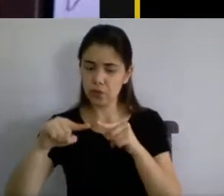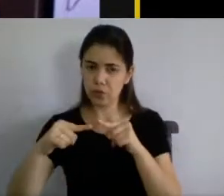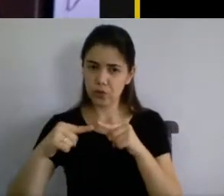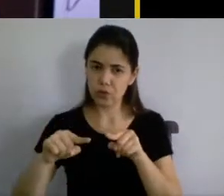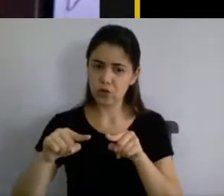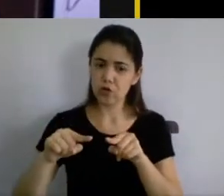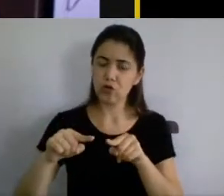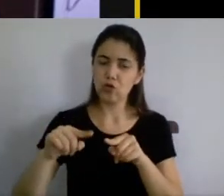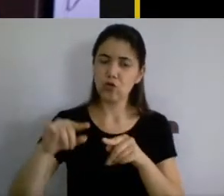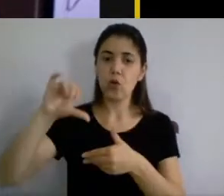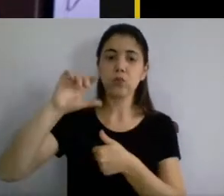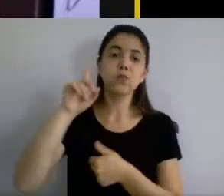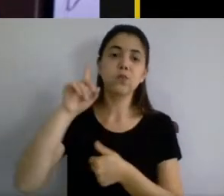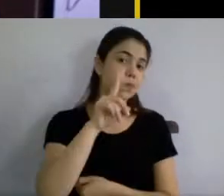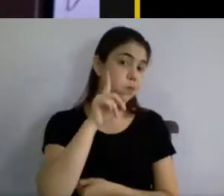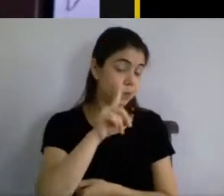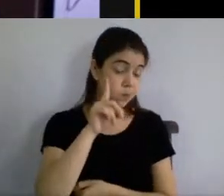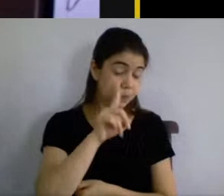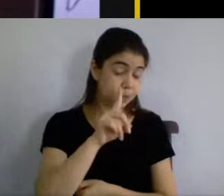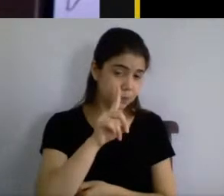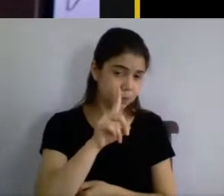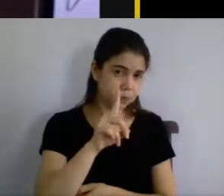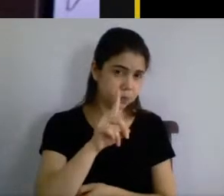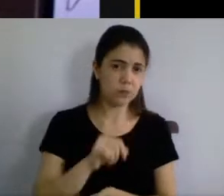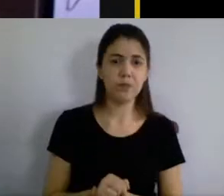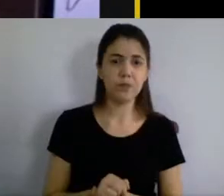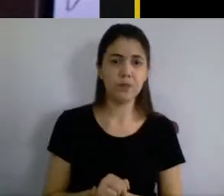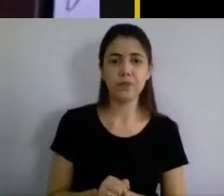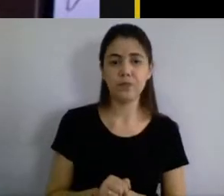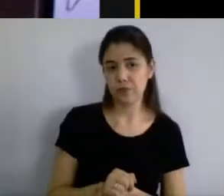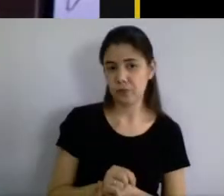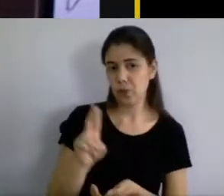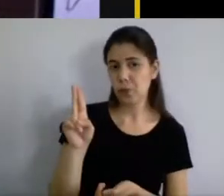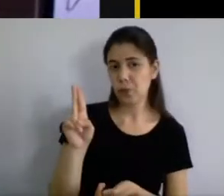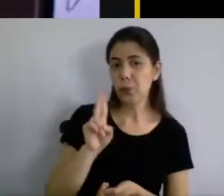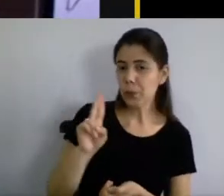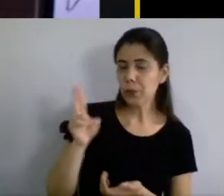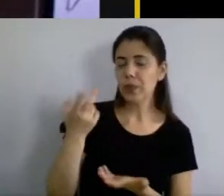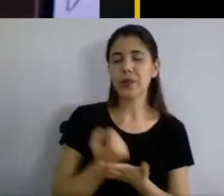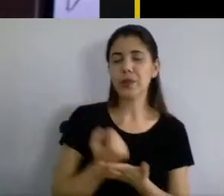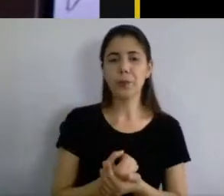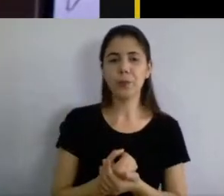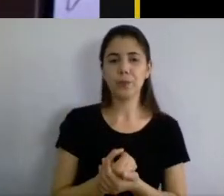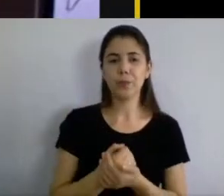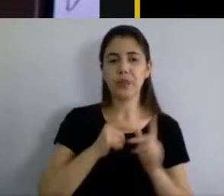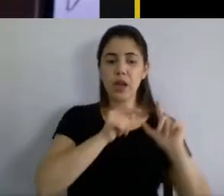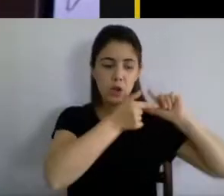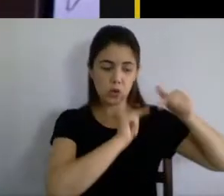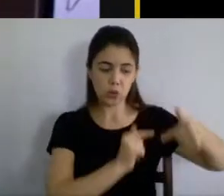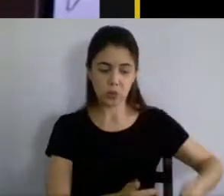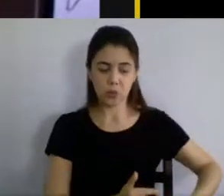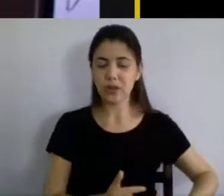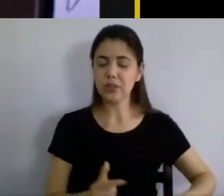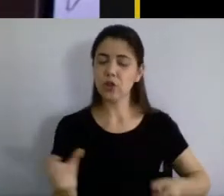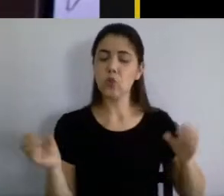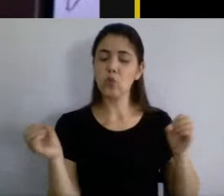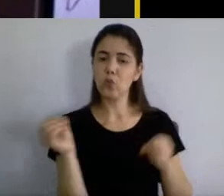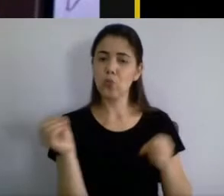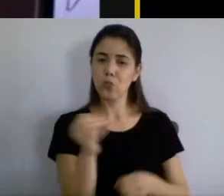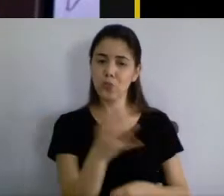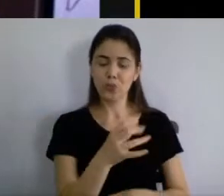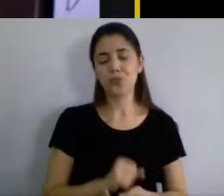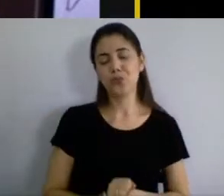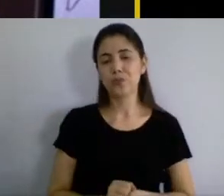o Harold Rosenberg, chamou de The Tradition of the New, quer dizer, a tradição do novo. Quer dizer,